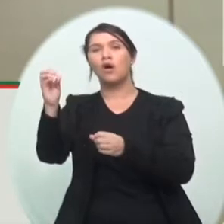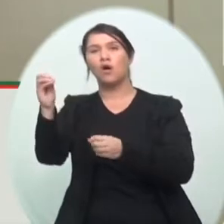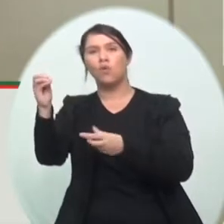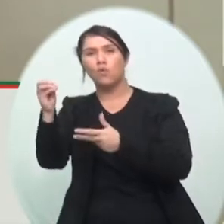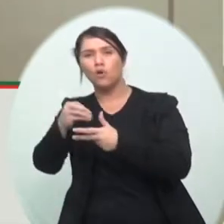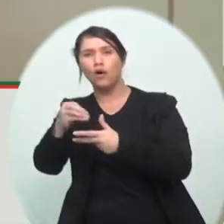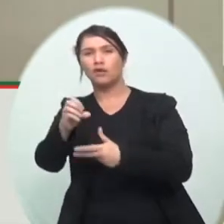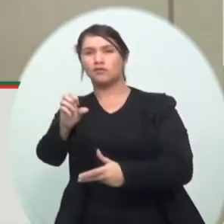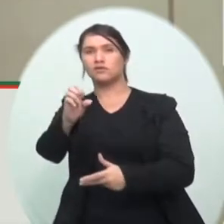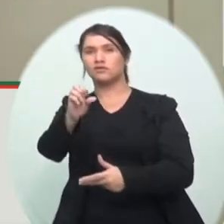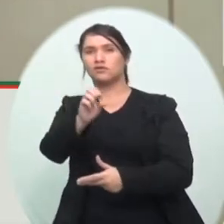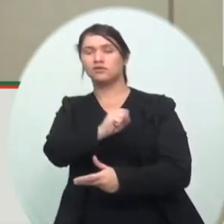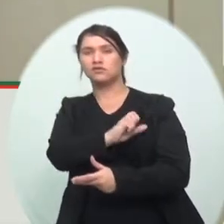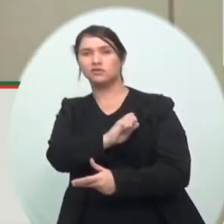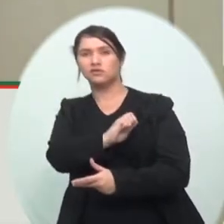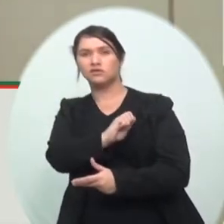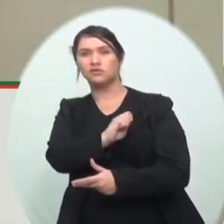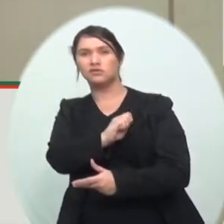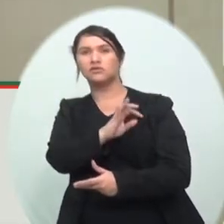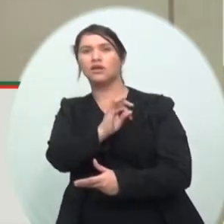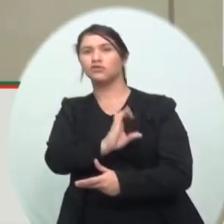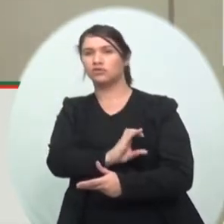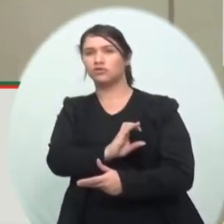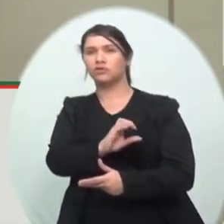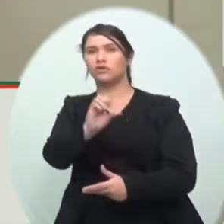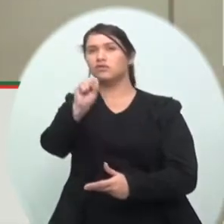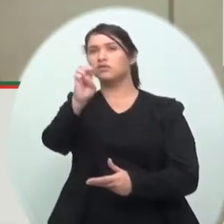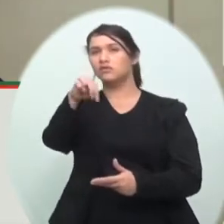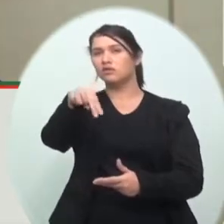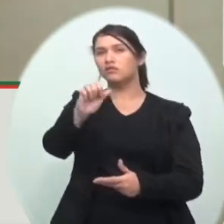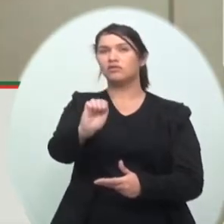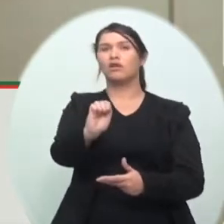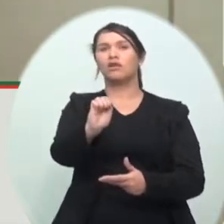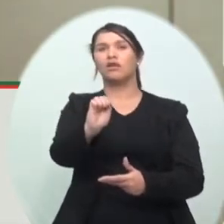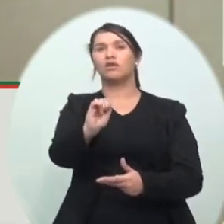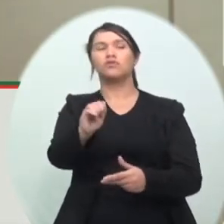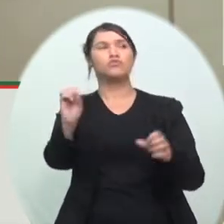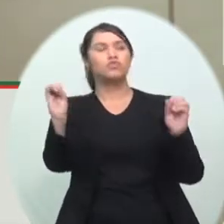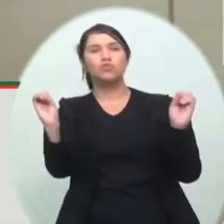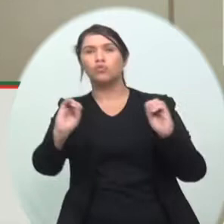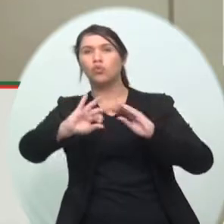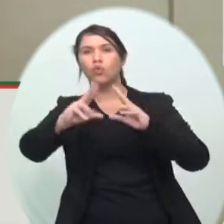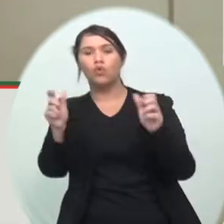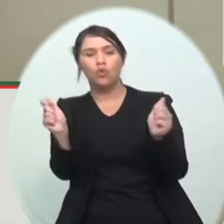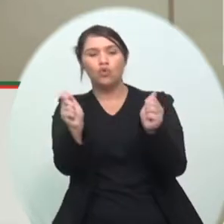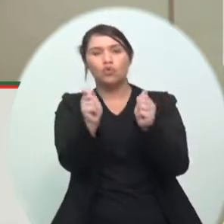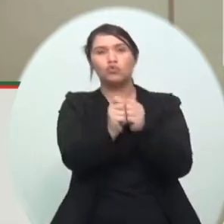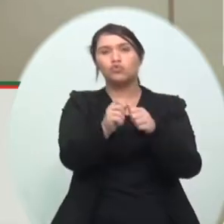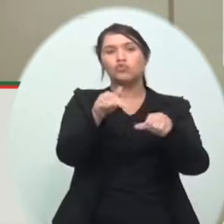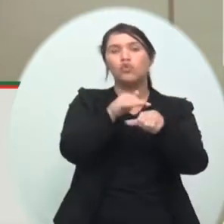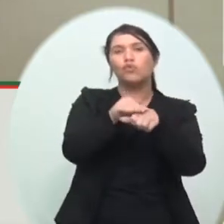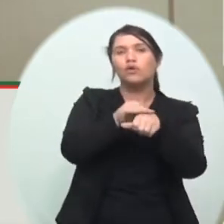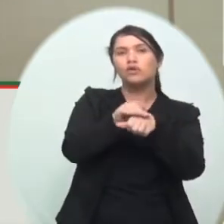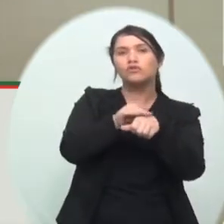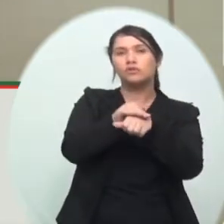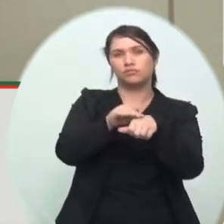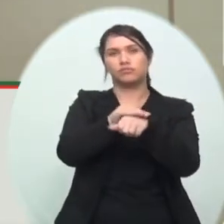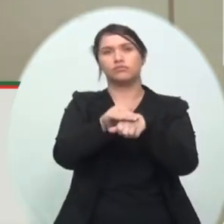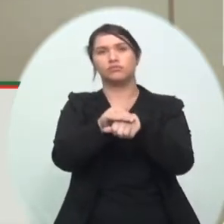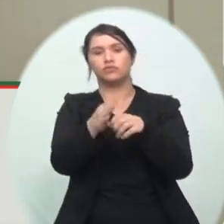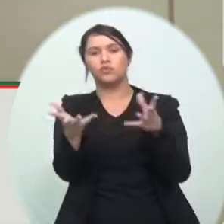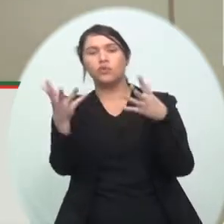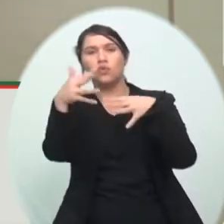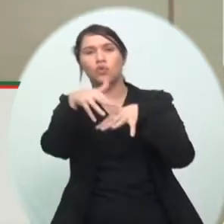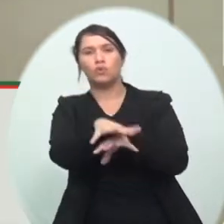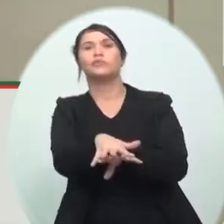todas elas já estão conversando, todas elas já estão dialogando, todas elas já estão envolvidas